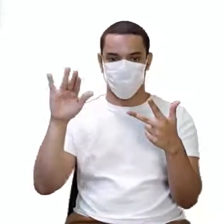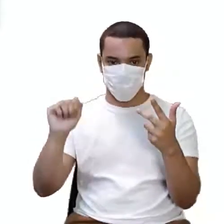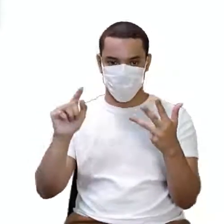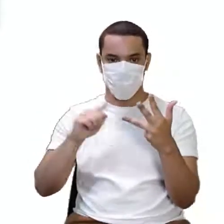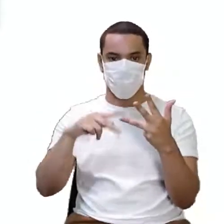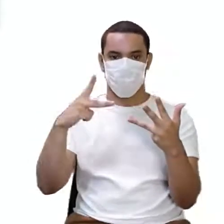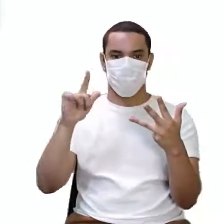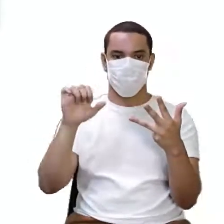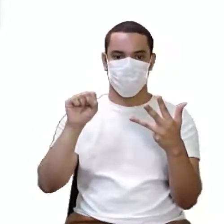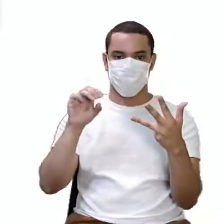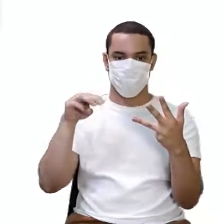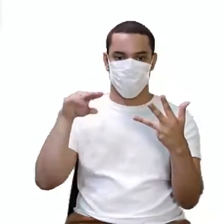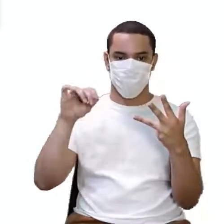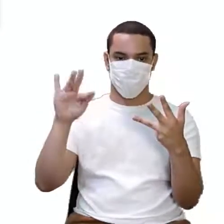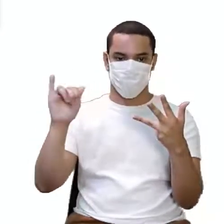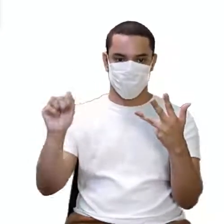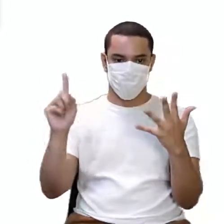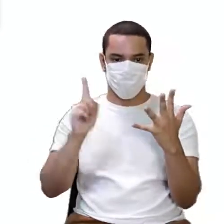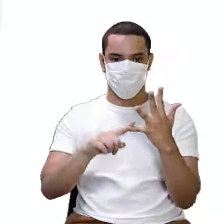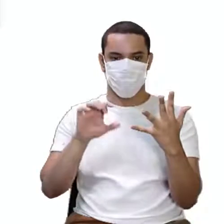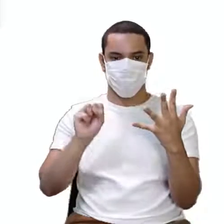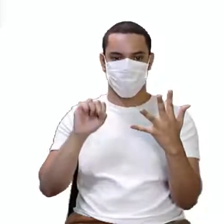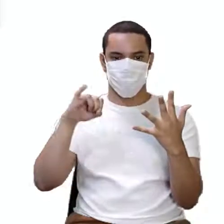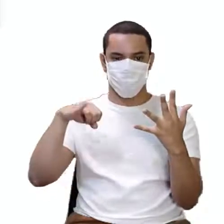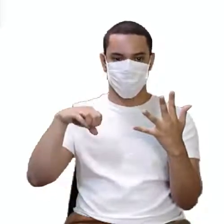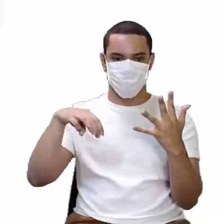sinapomorfias, plesiomorfias,